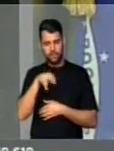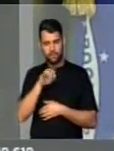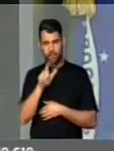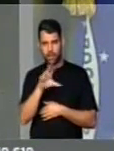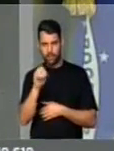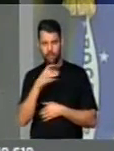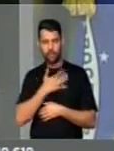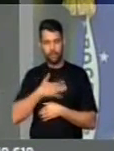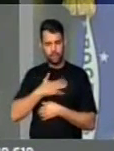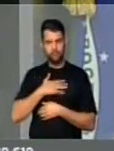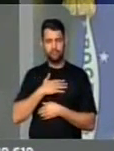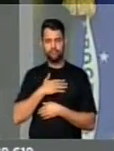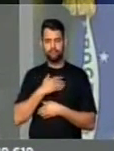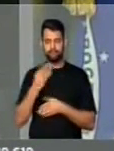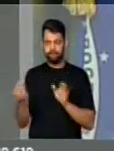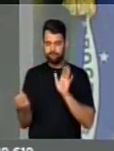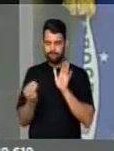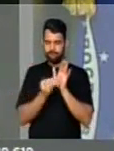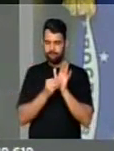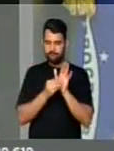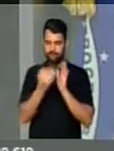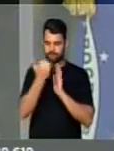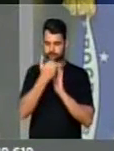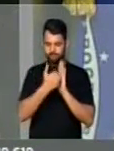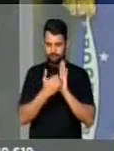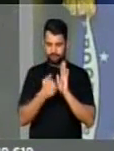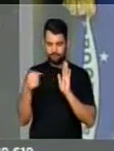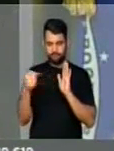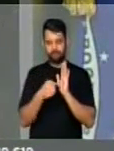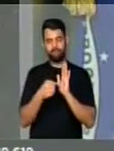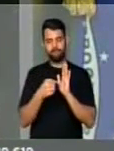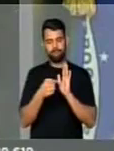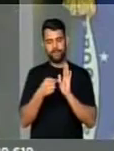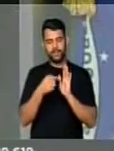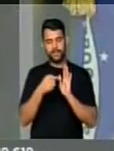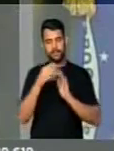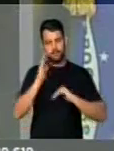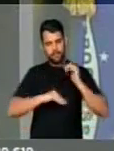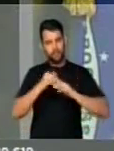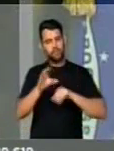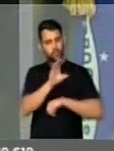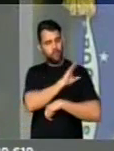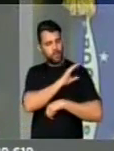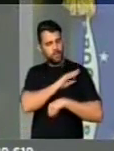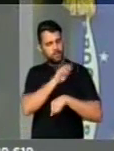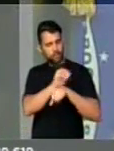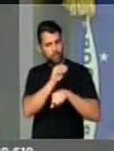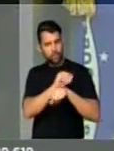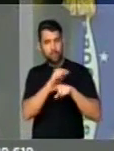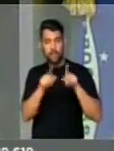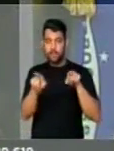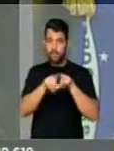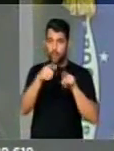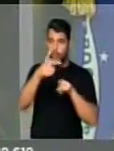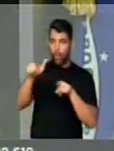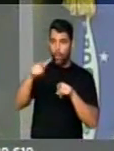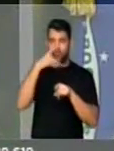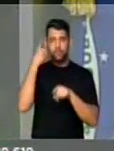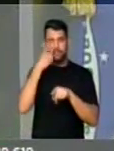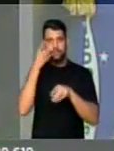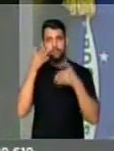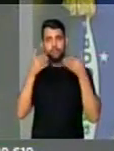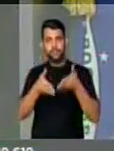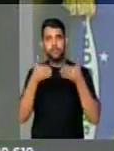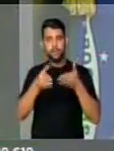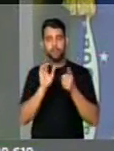Mello, a quem quero incluir nessa ação de coordenação, mas também com outros tantos